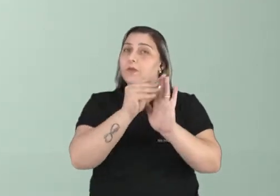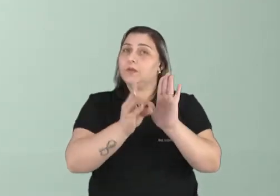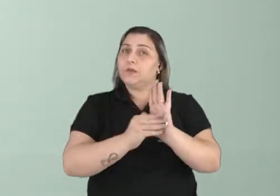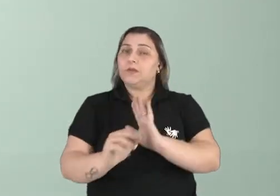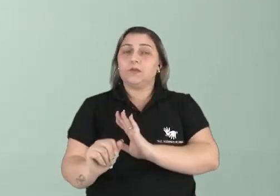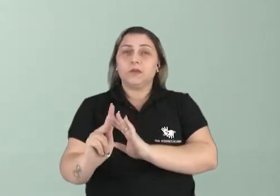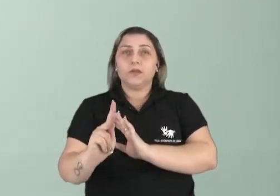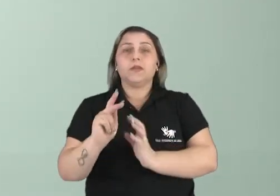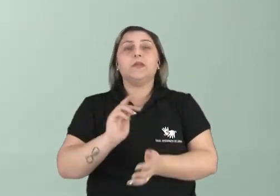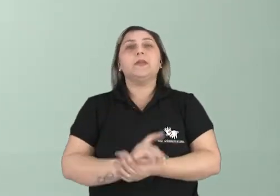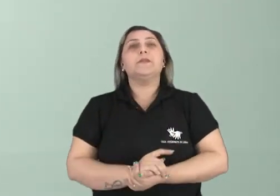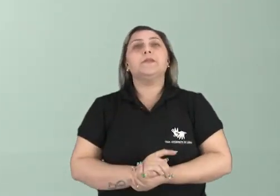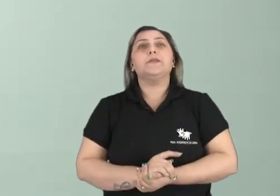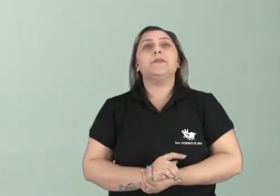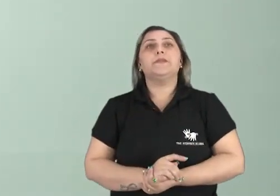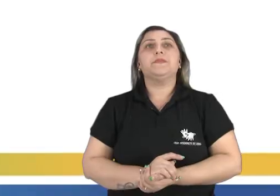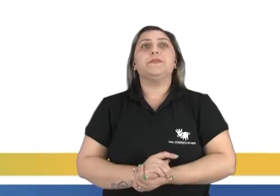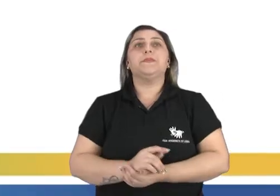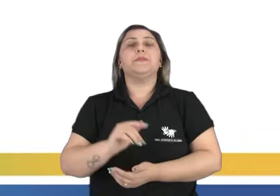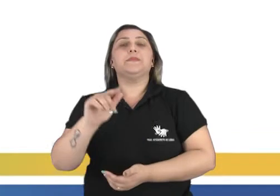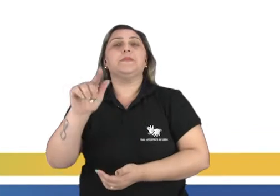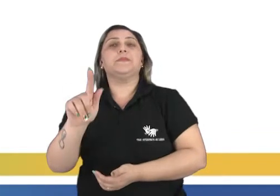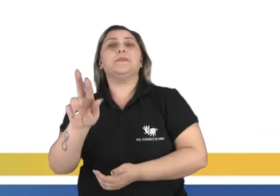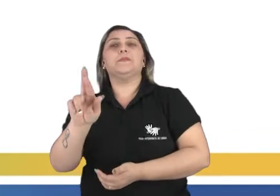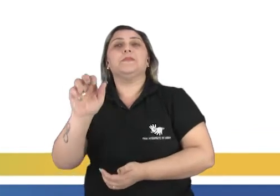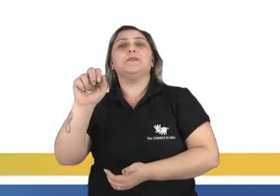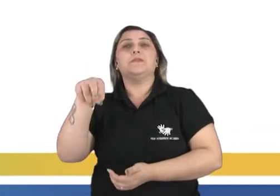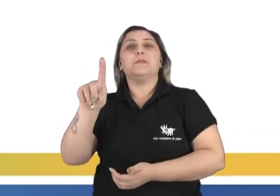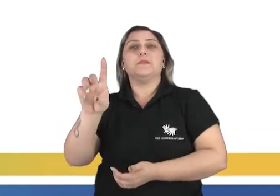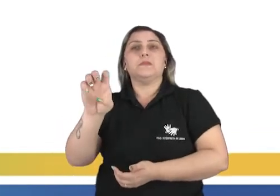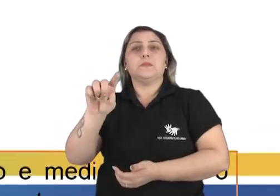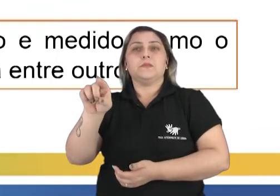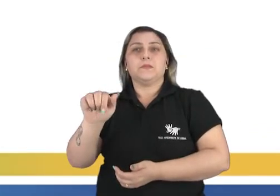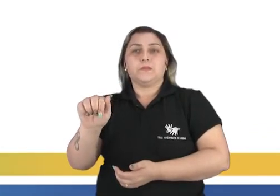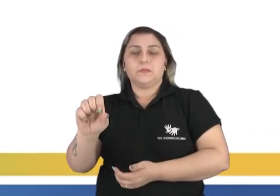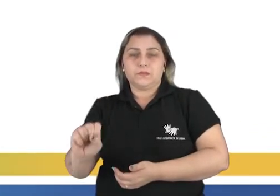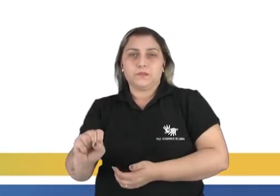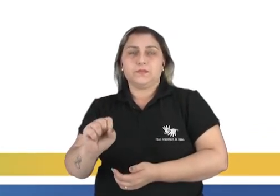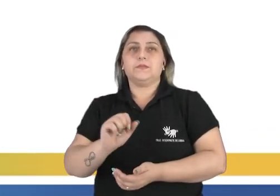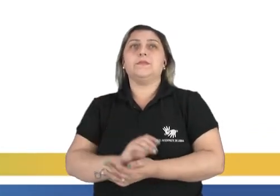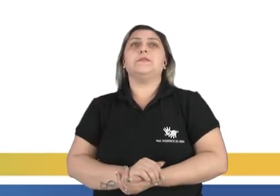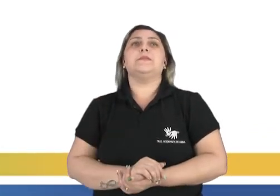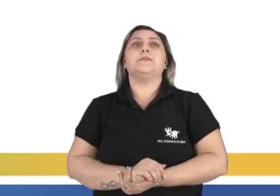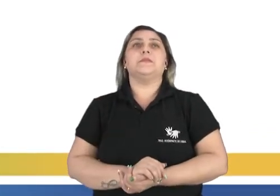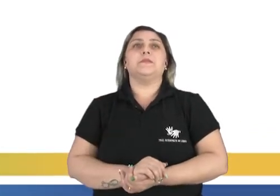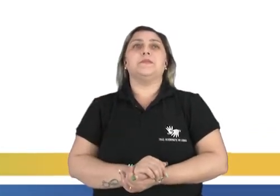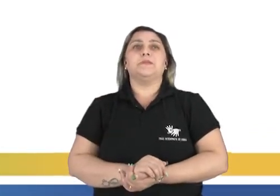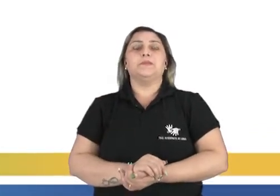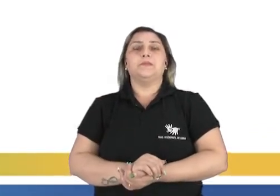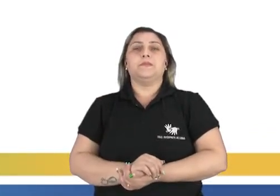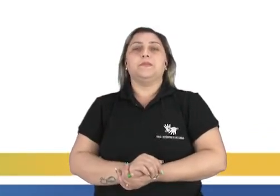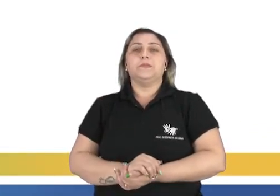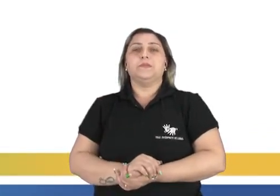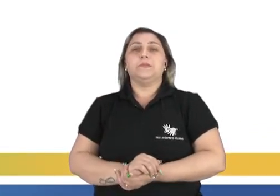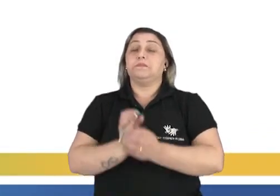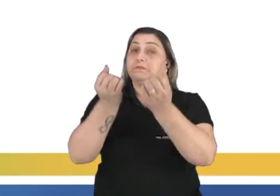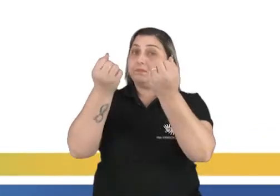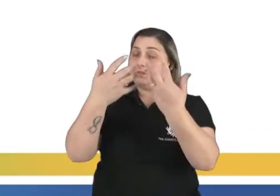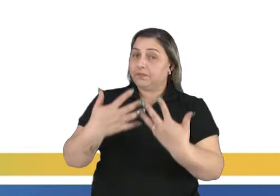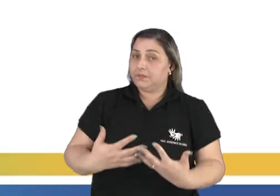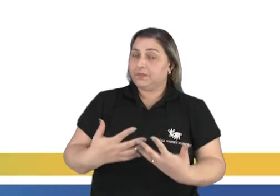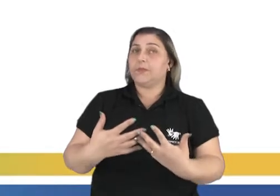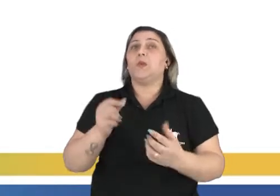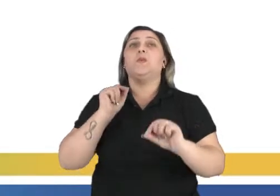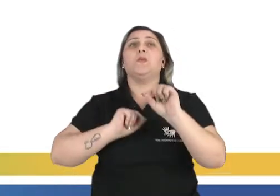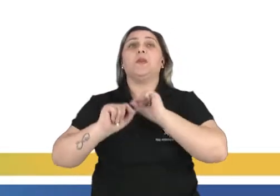tá ok? Então, vamos lá! Então, primeira coisa que temos que falar é sobre as grandezas, né? Definimos